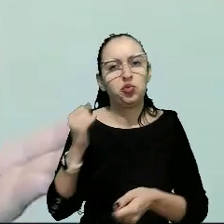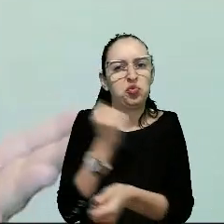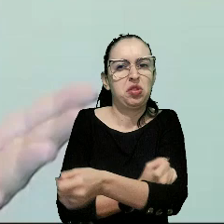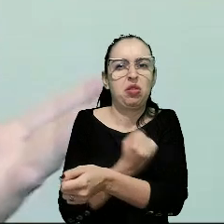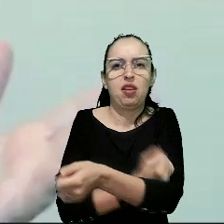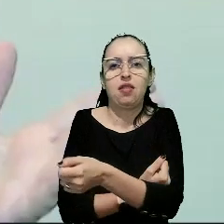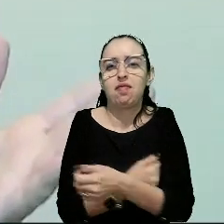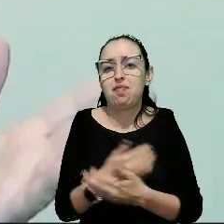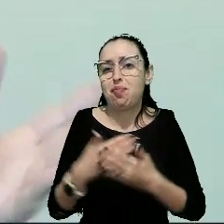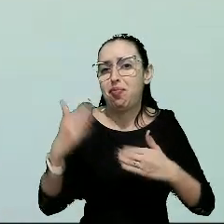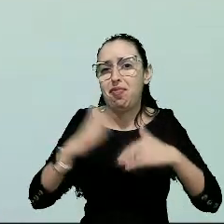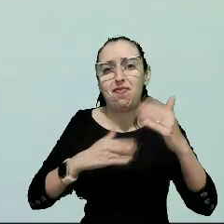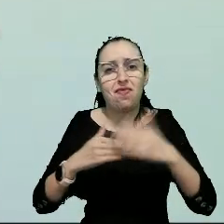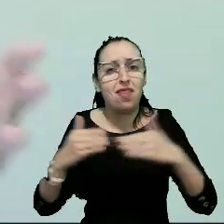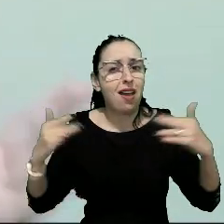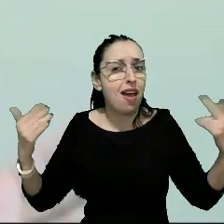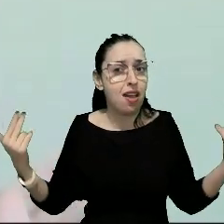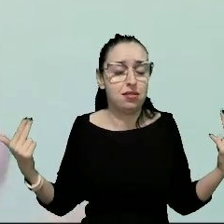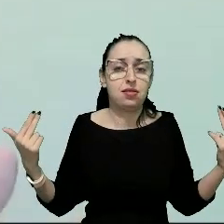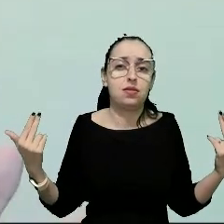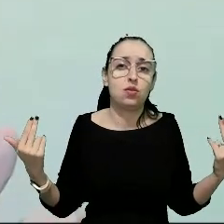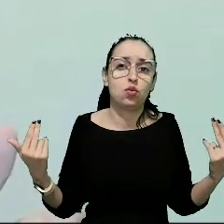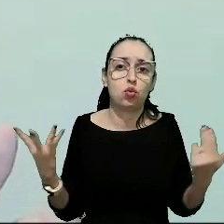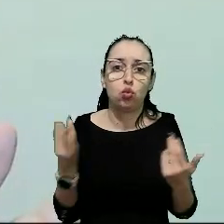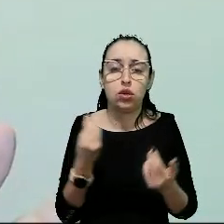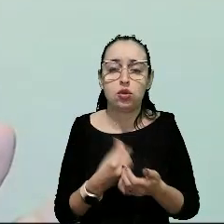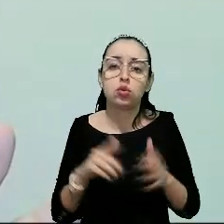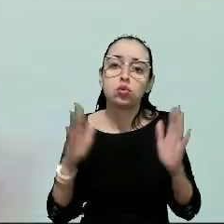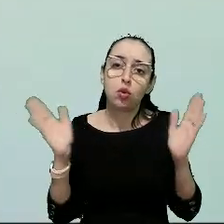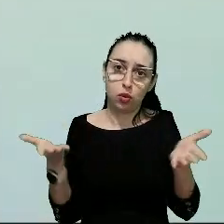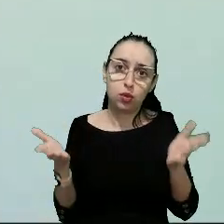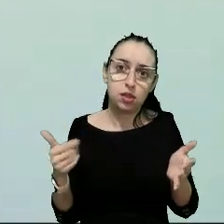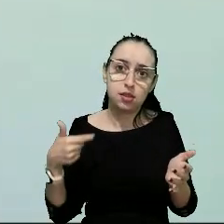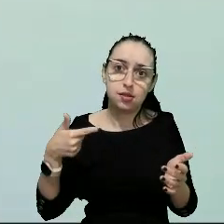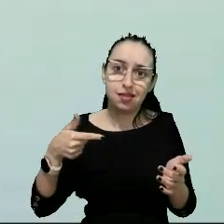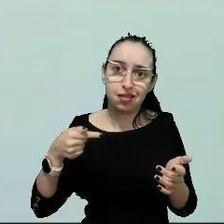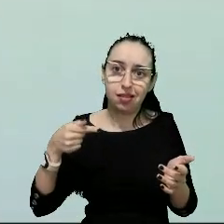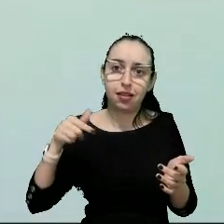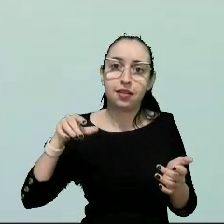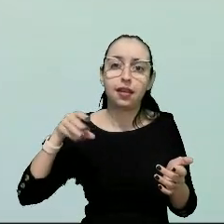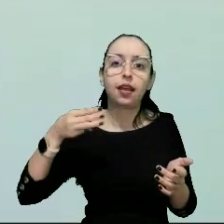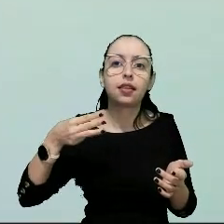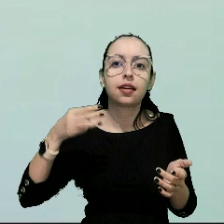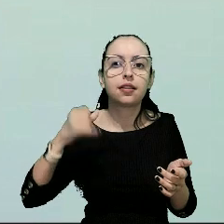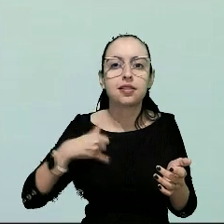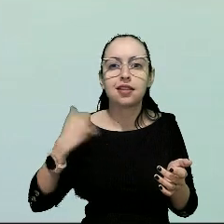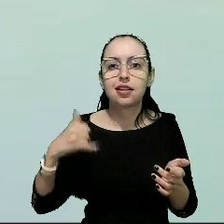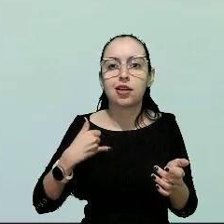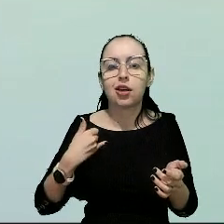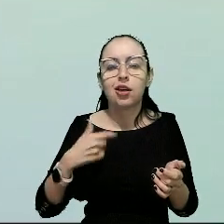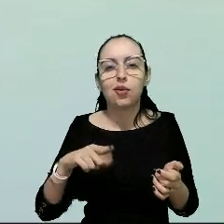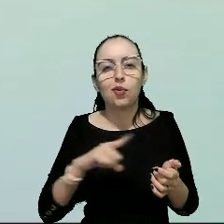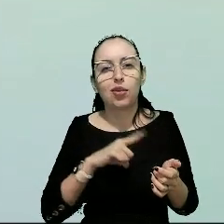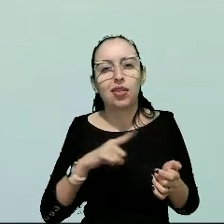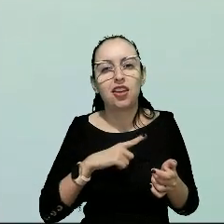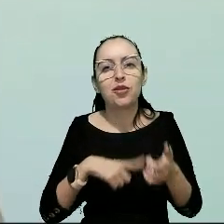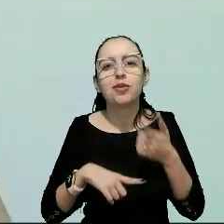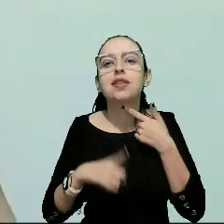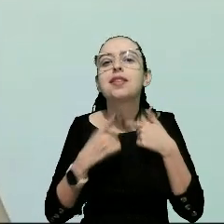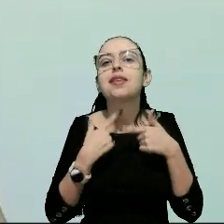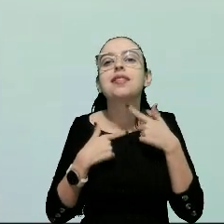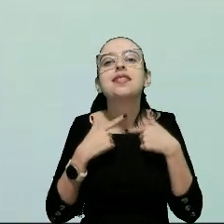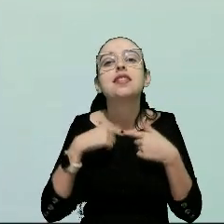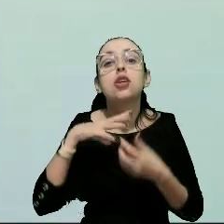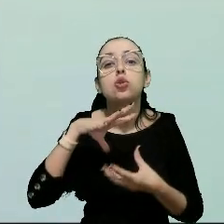muita droga, já fiz de tudo na minha vida. Hoje, aos 73 anos, eu tenho